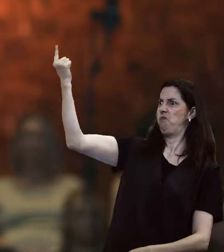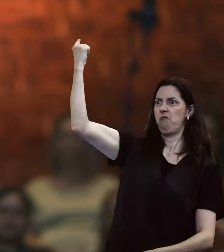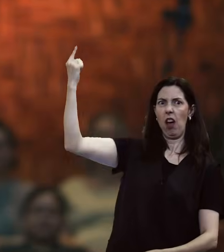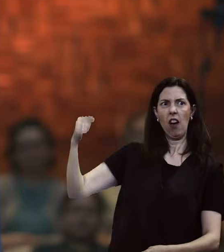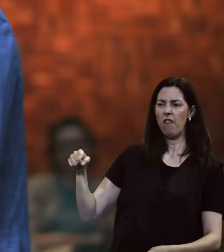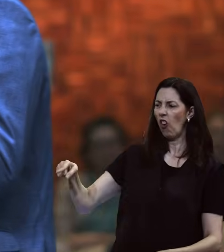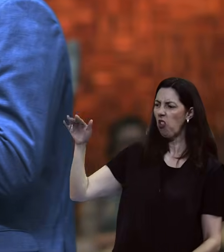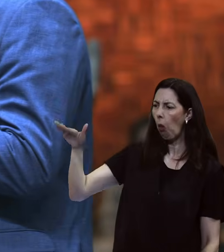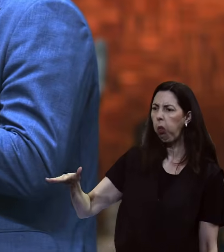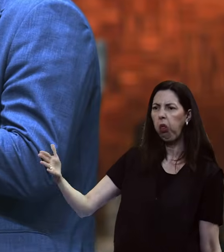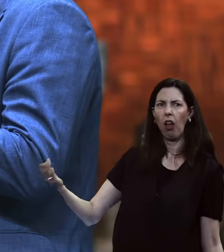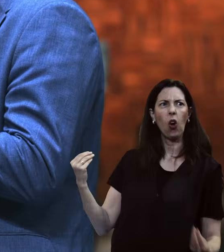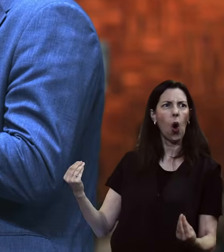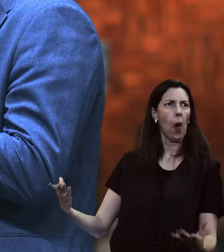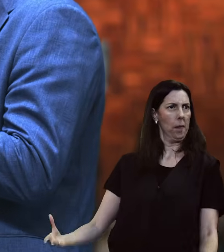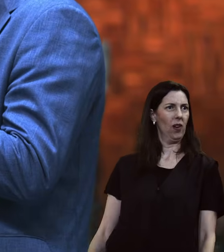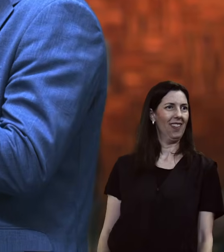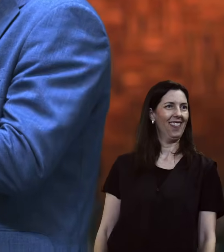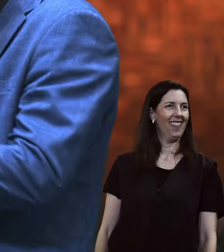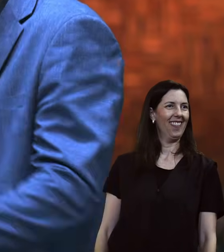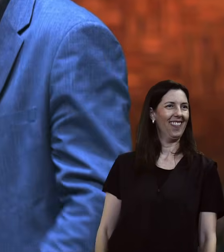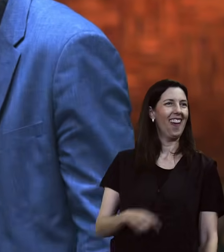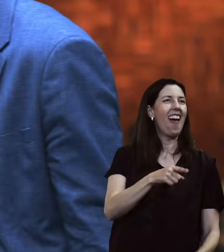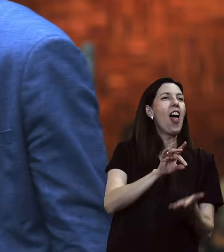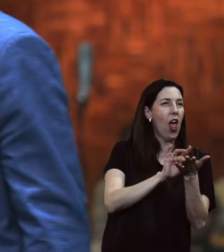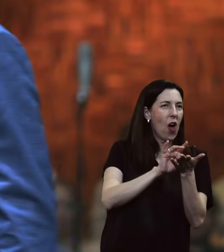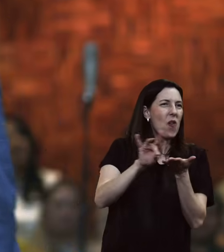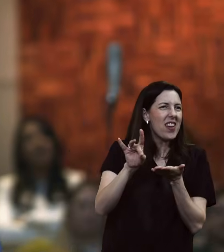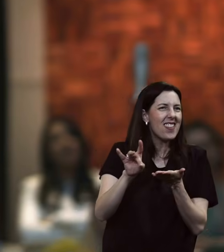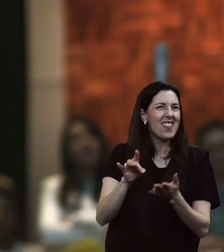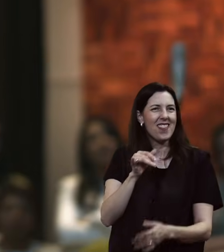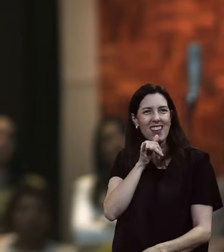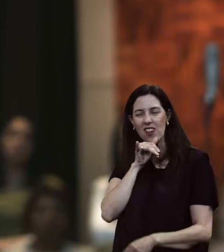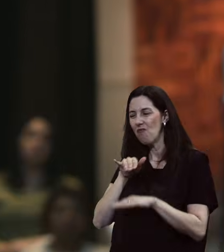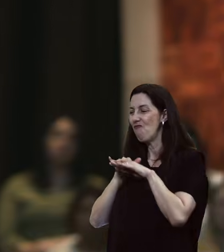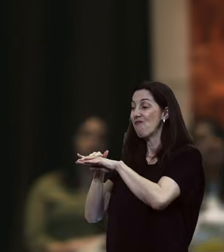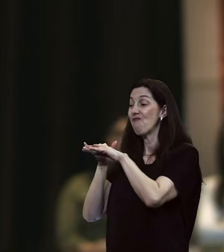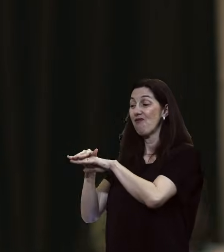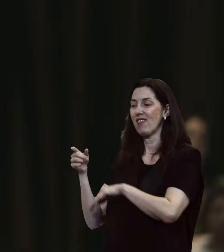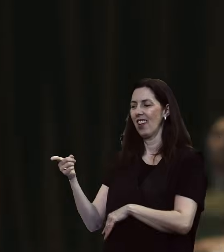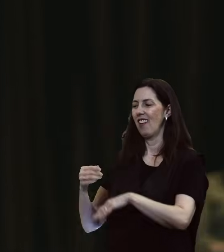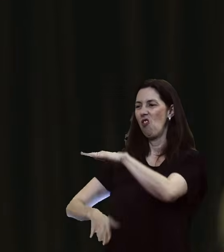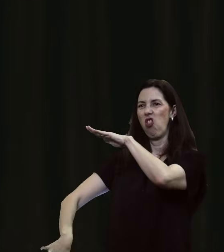nos fazendo se sentir pequenos. Agora deixa eu te dizer uma coisa.